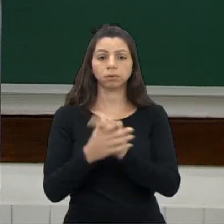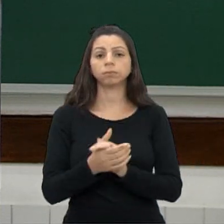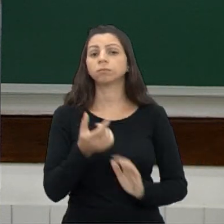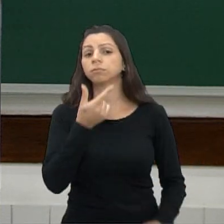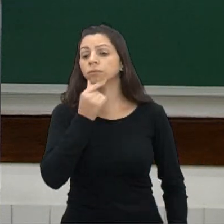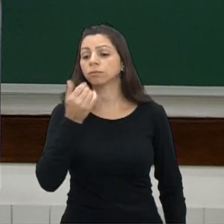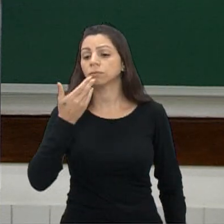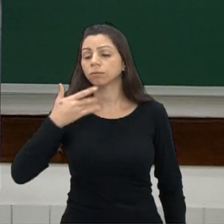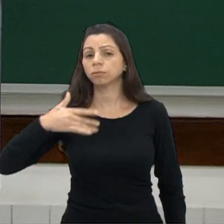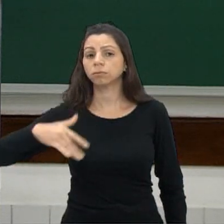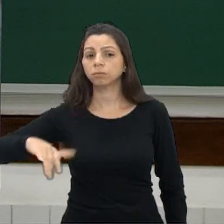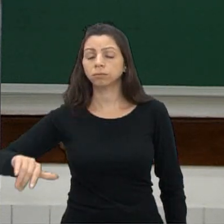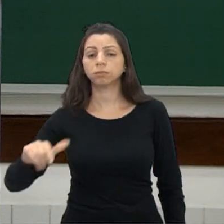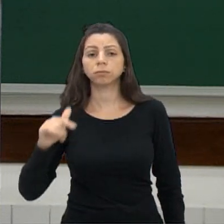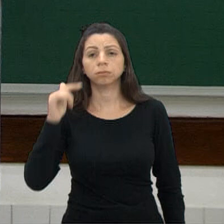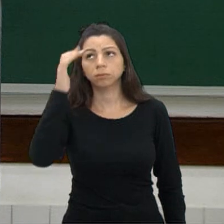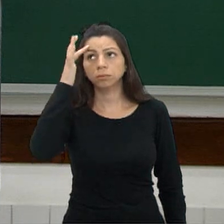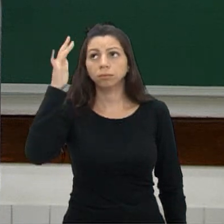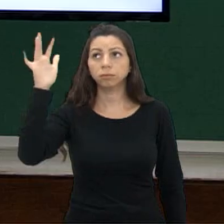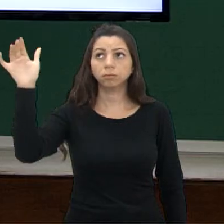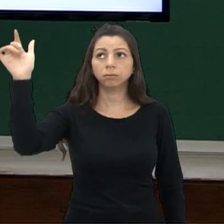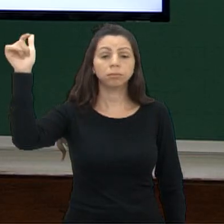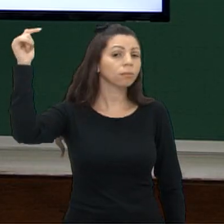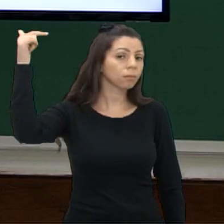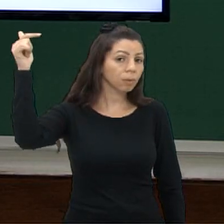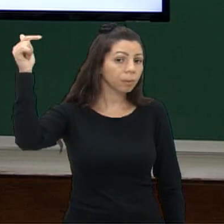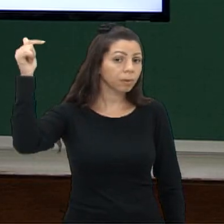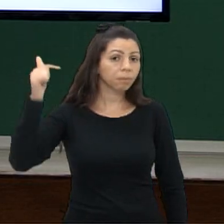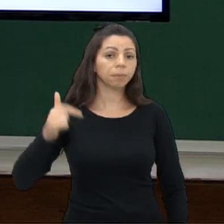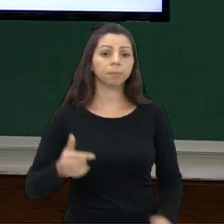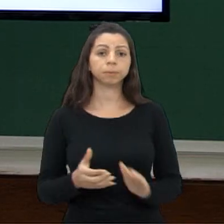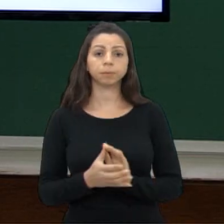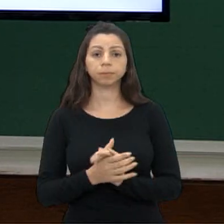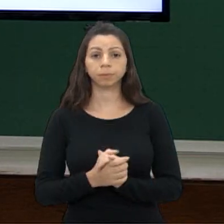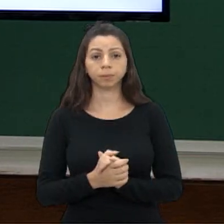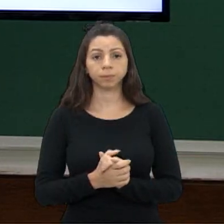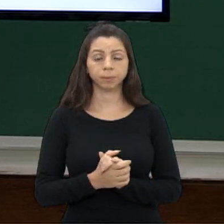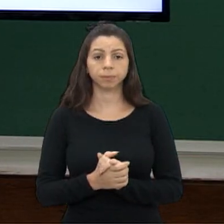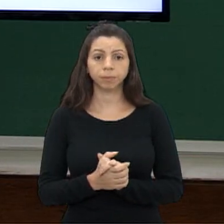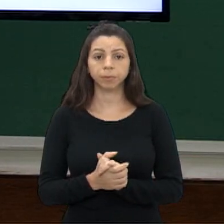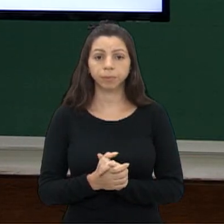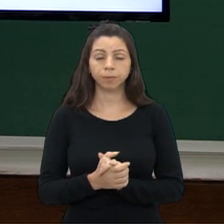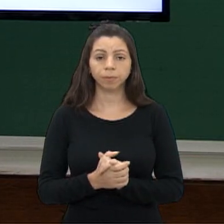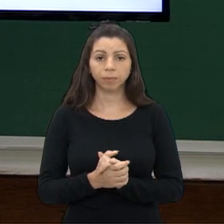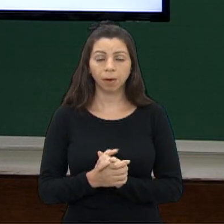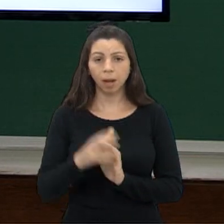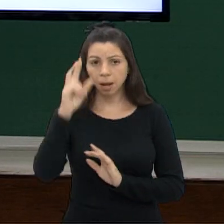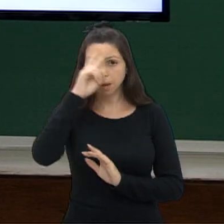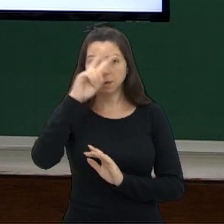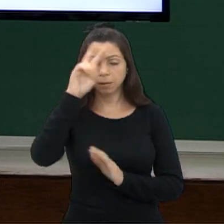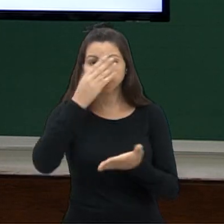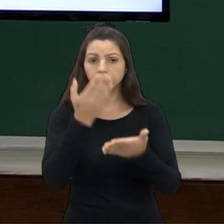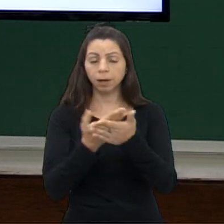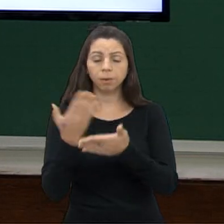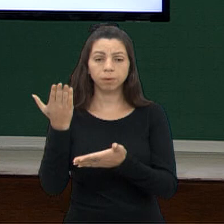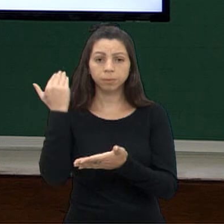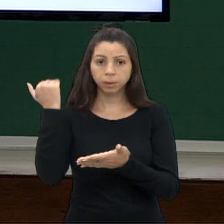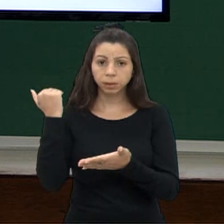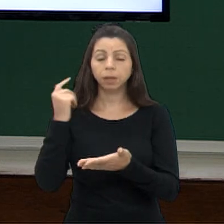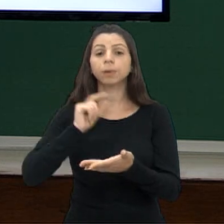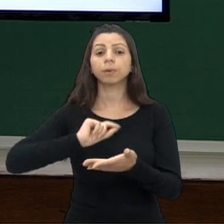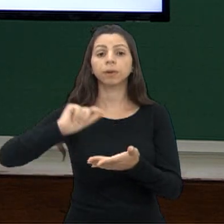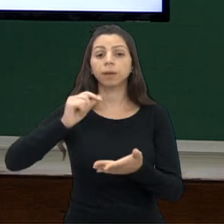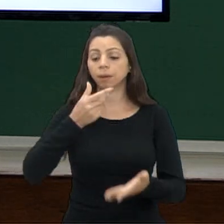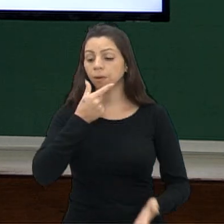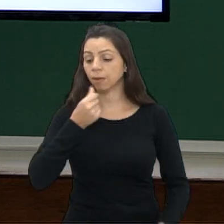se lembra da aula passada? O nosso menino, ele tem uma paixão pela TV, ok? Uma paixão pela